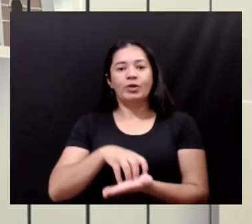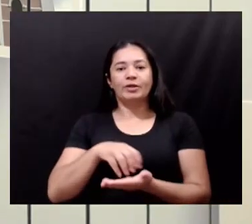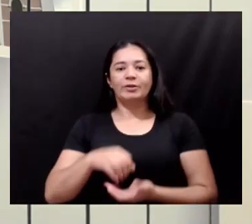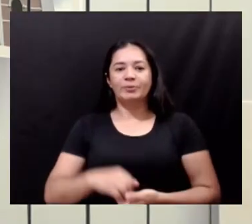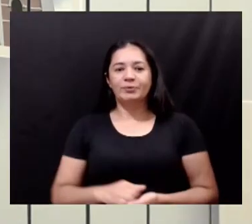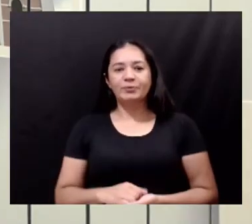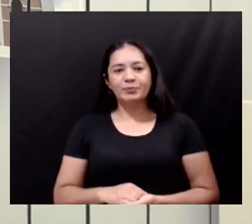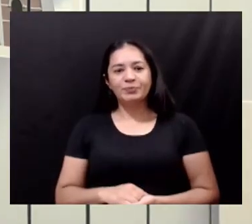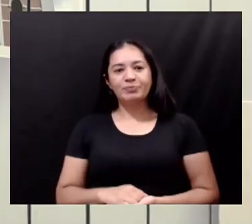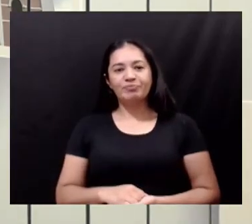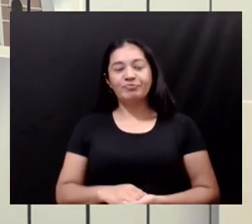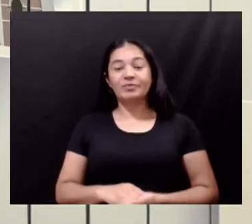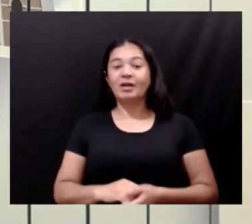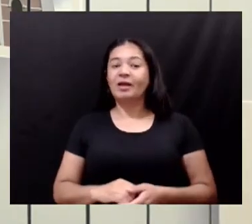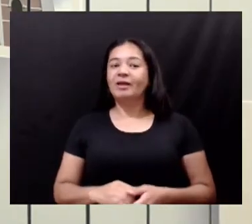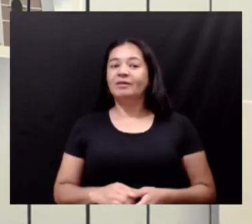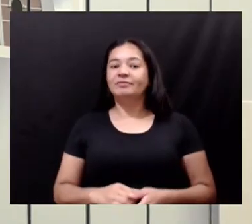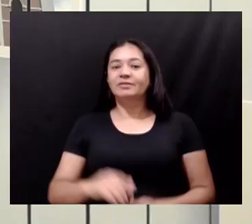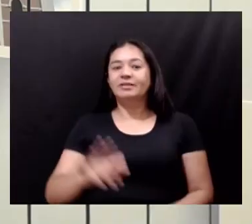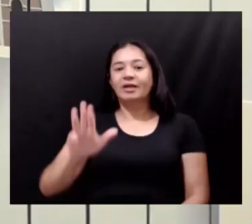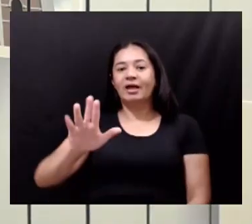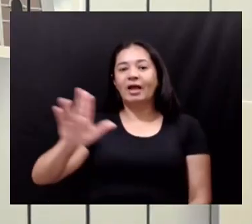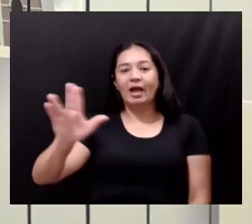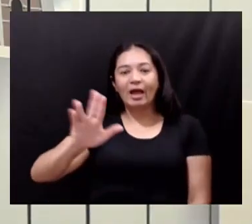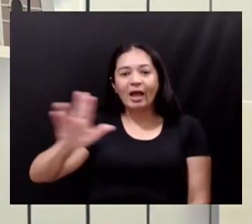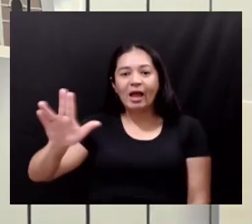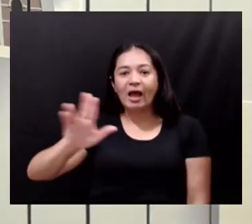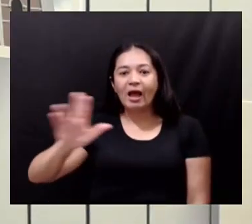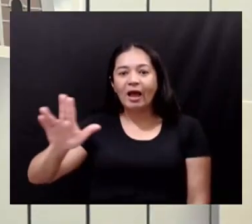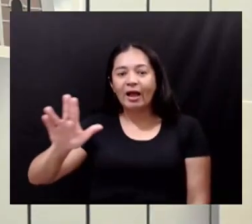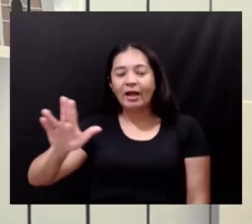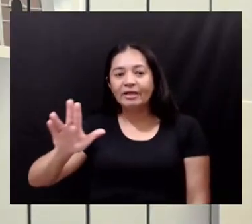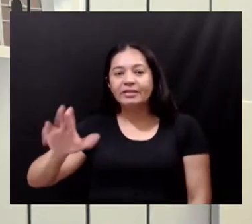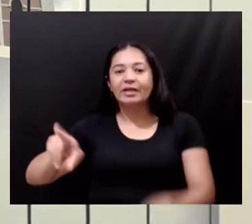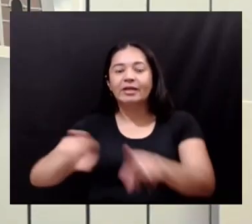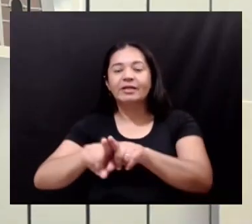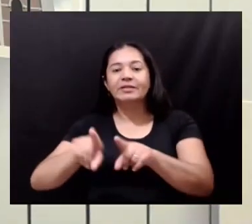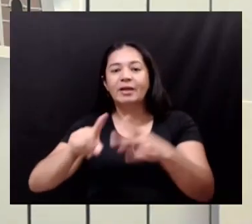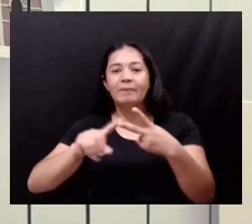A cannabis medicinal e o cânhamo industrial voltam a